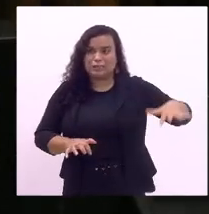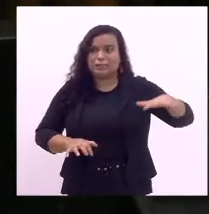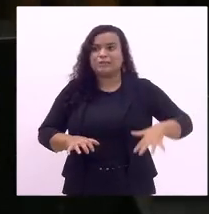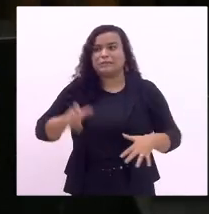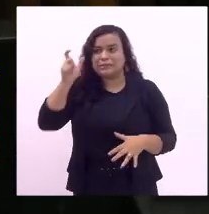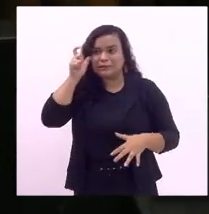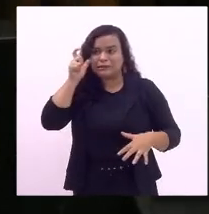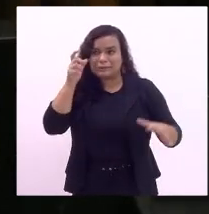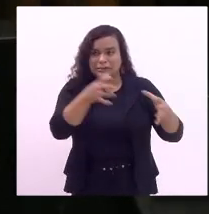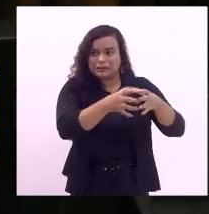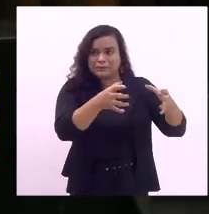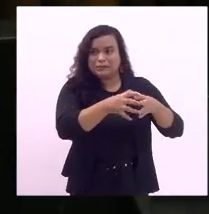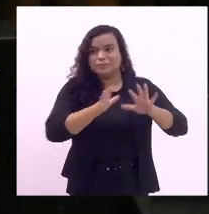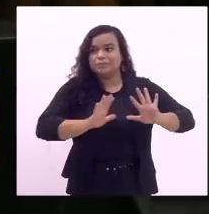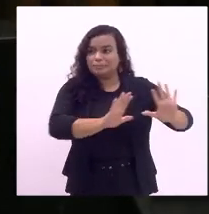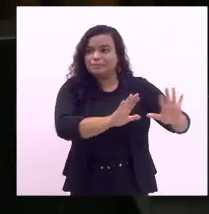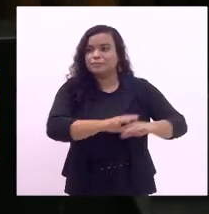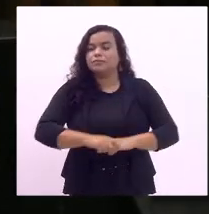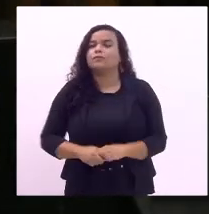lugar, dizer